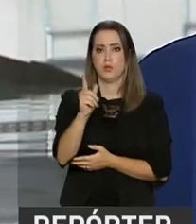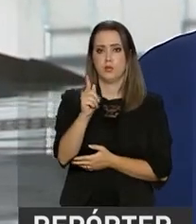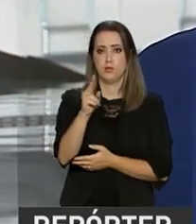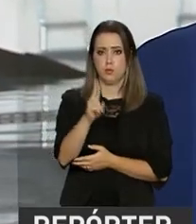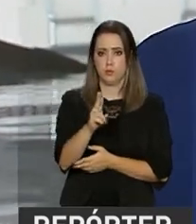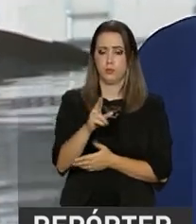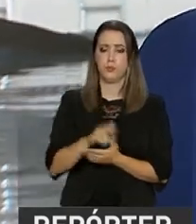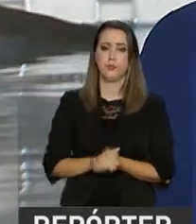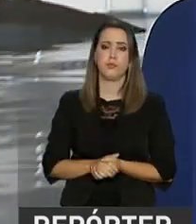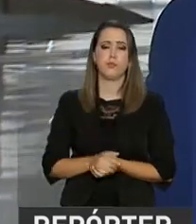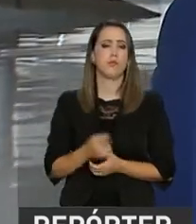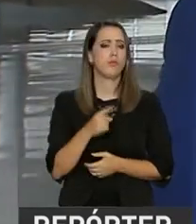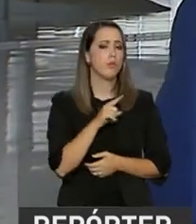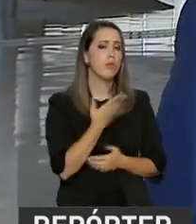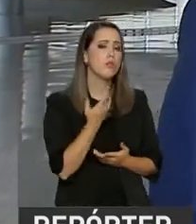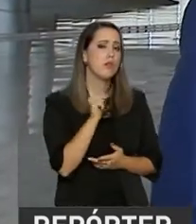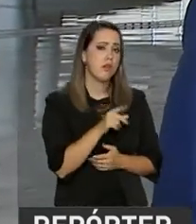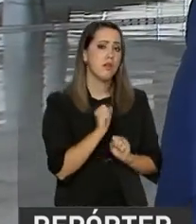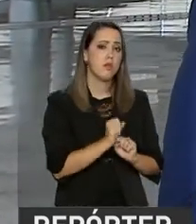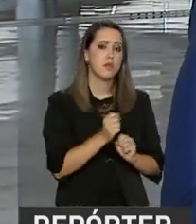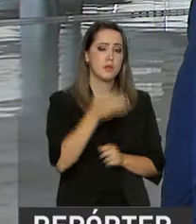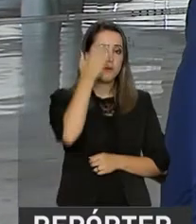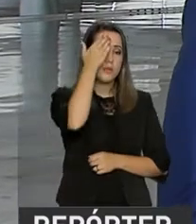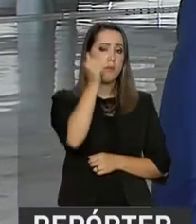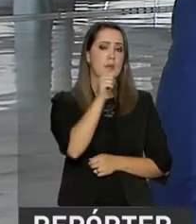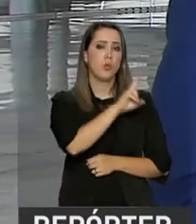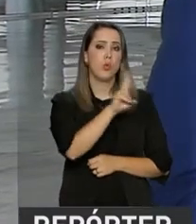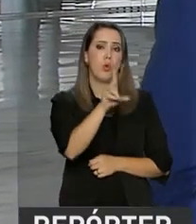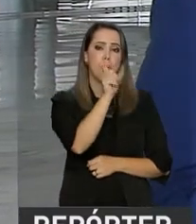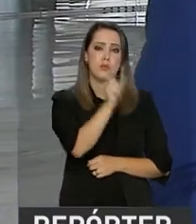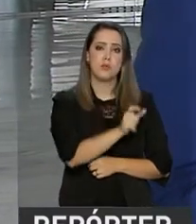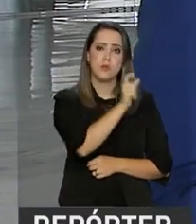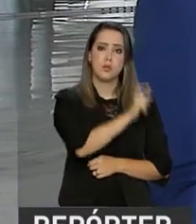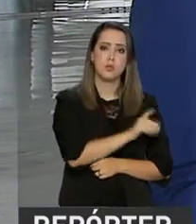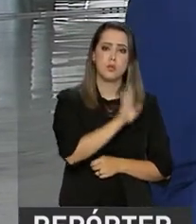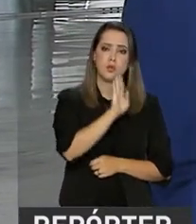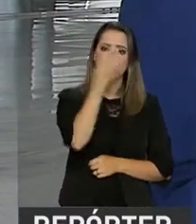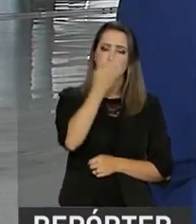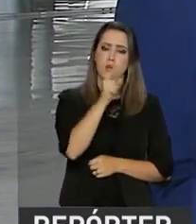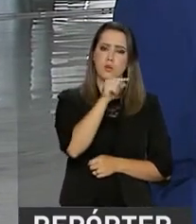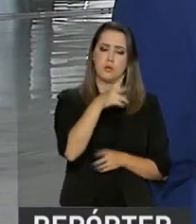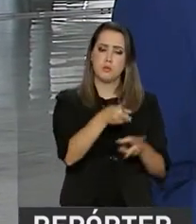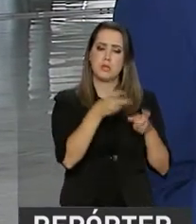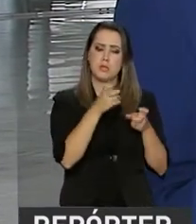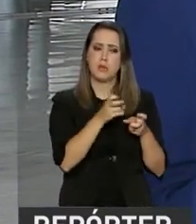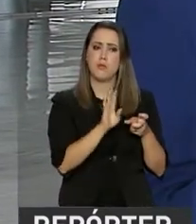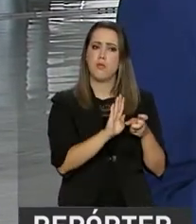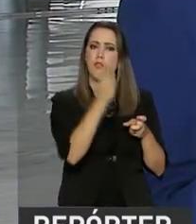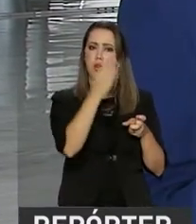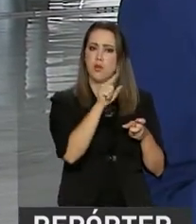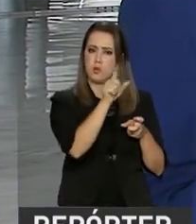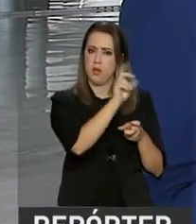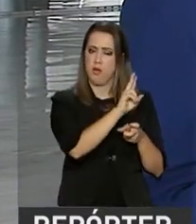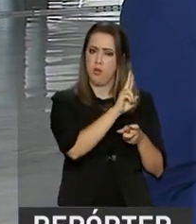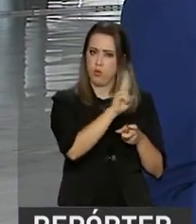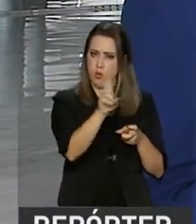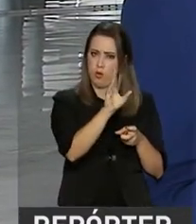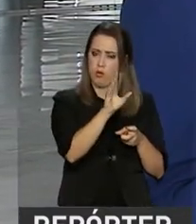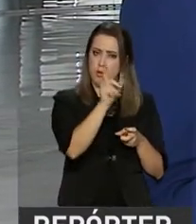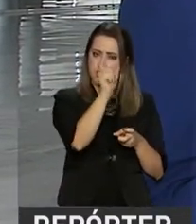possível identificar essas pessoas que fraudaram o Bolsa Família? E uma vez identificado, quais são